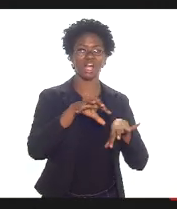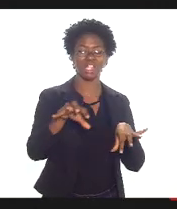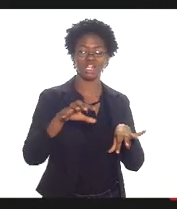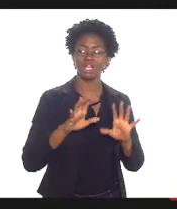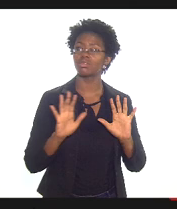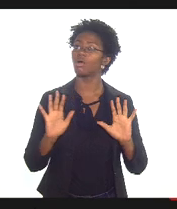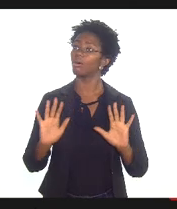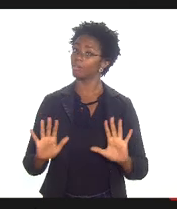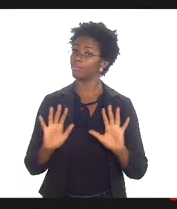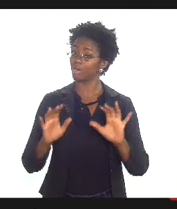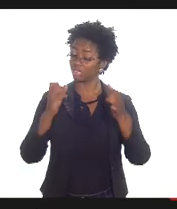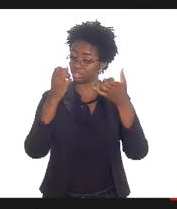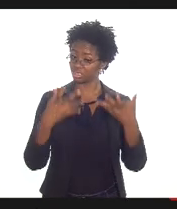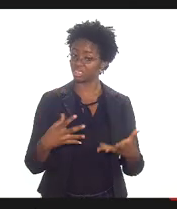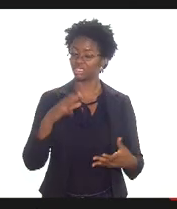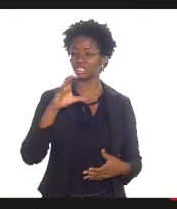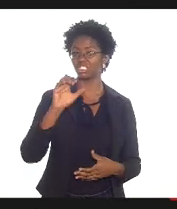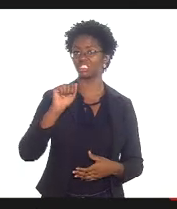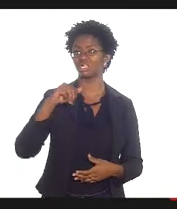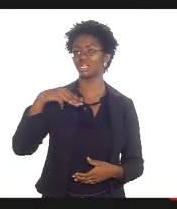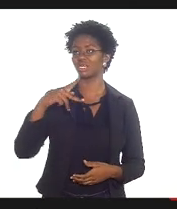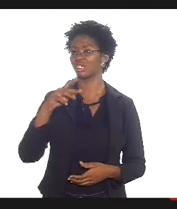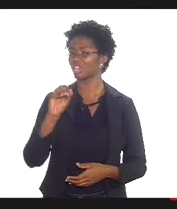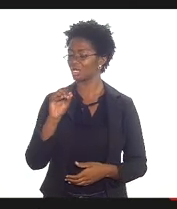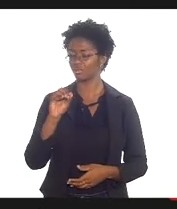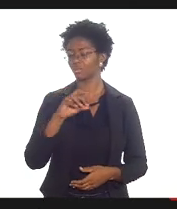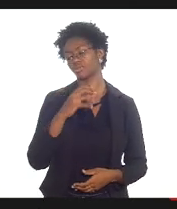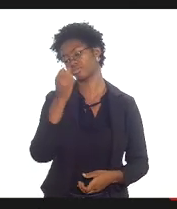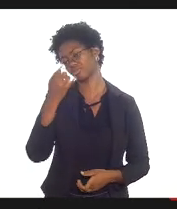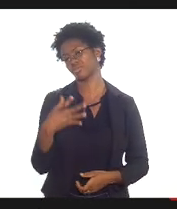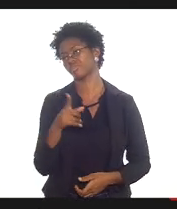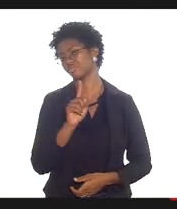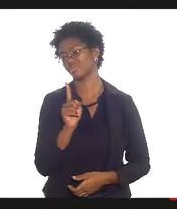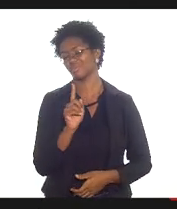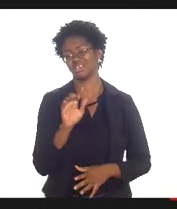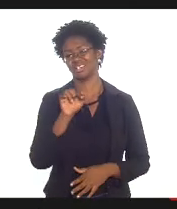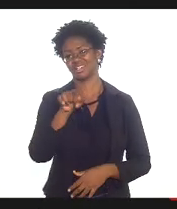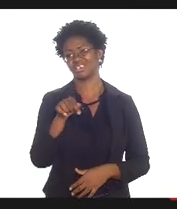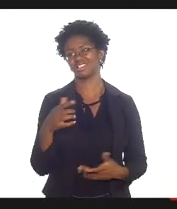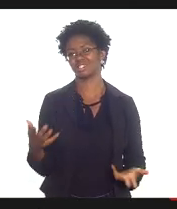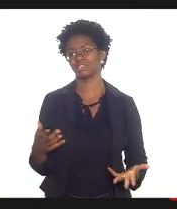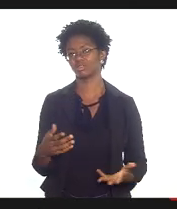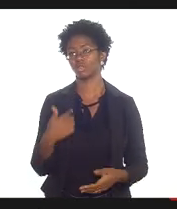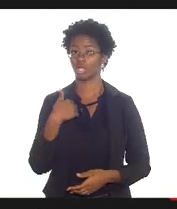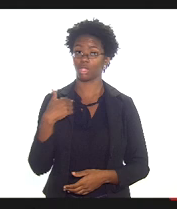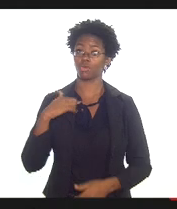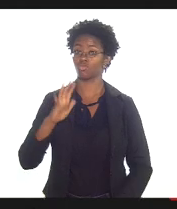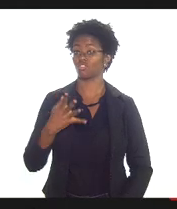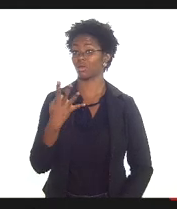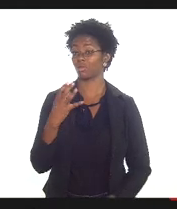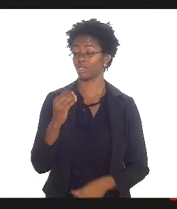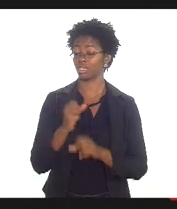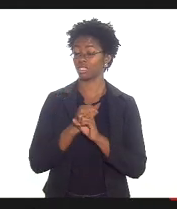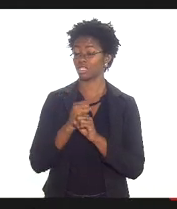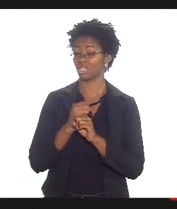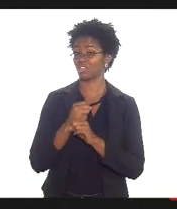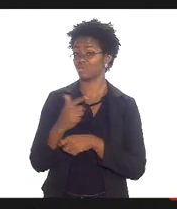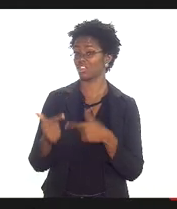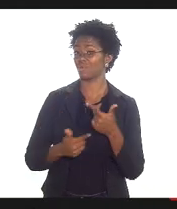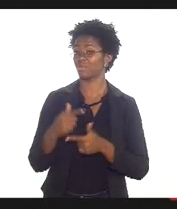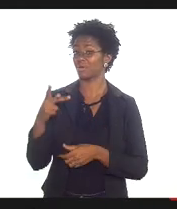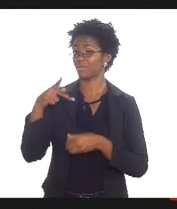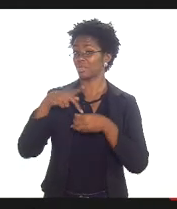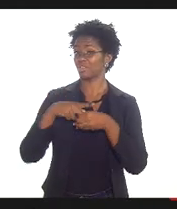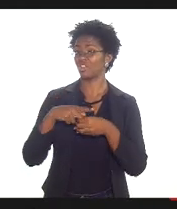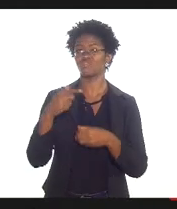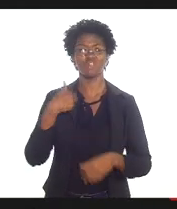a definição de campo não diz isso. Eu, particularmente, estou no petróleo há 40 anos, eu nunca vi um